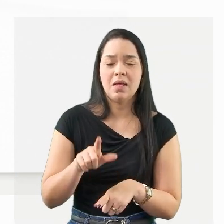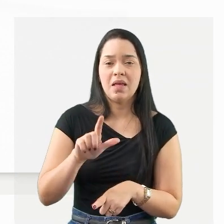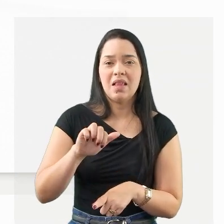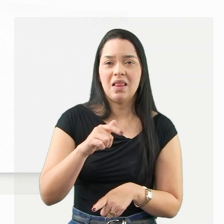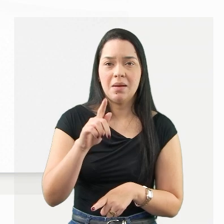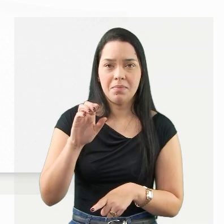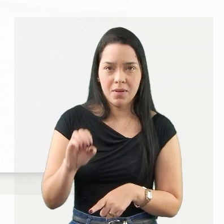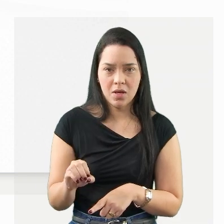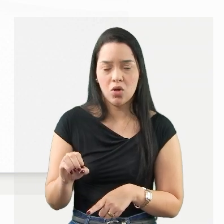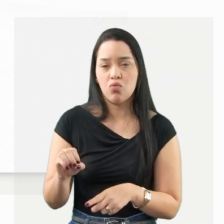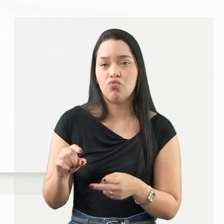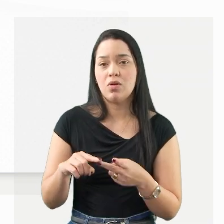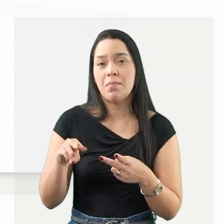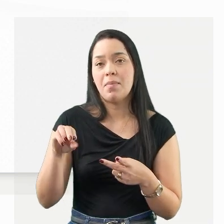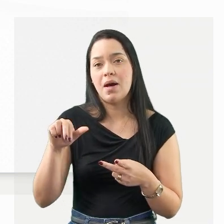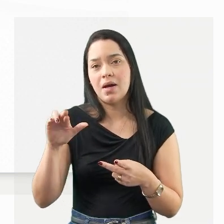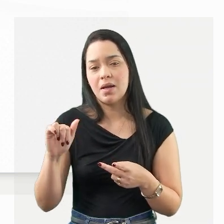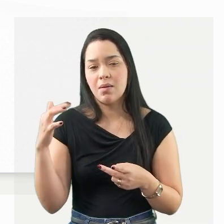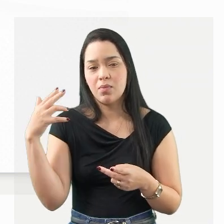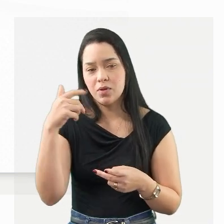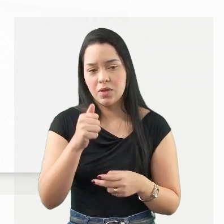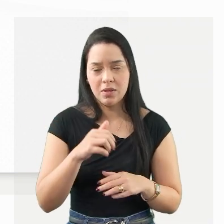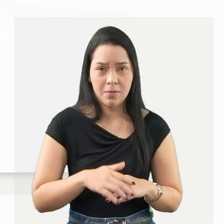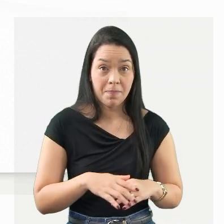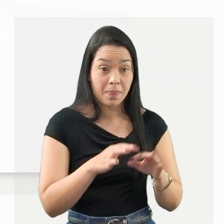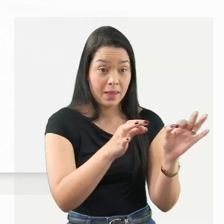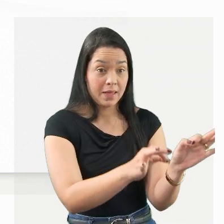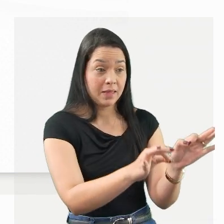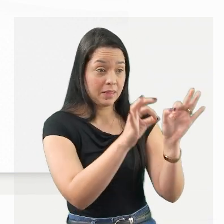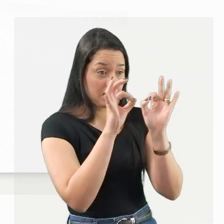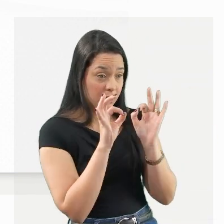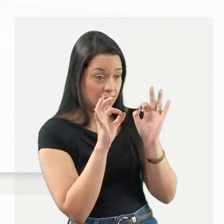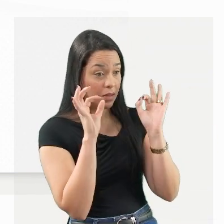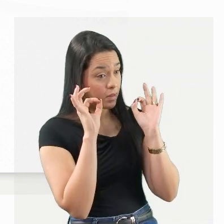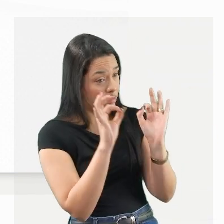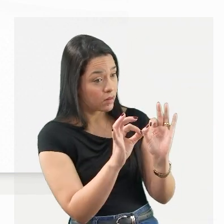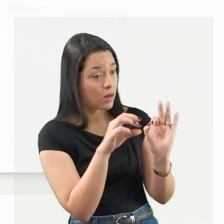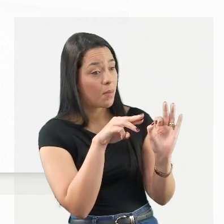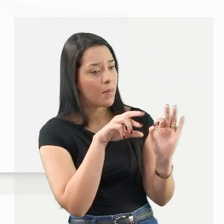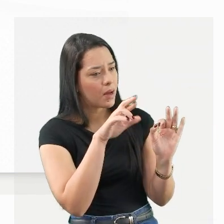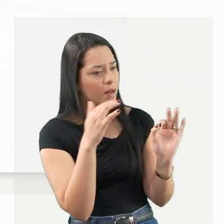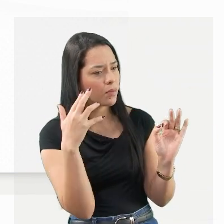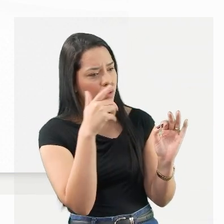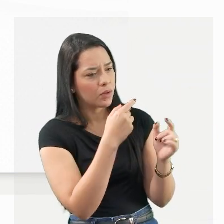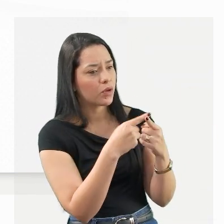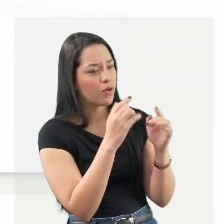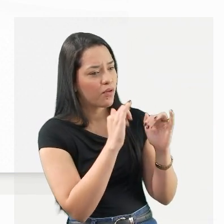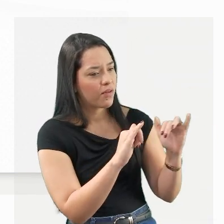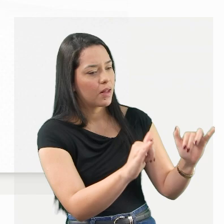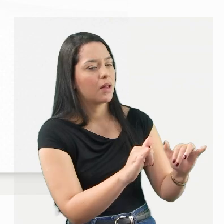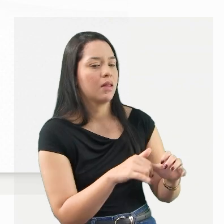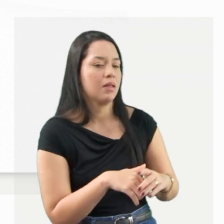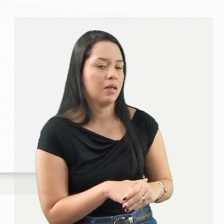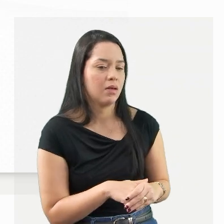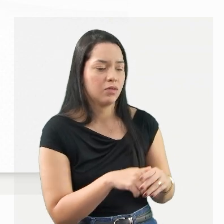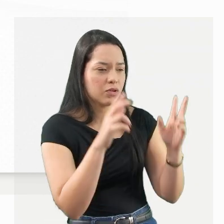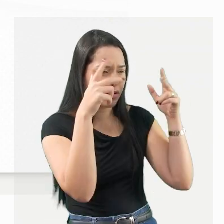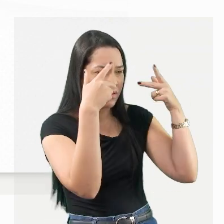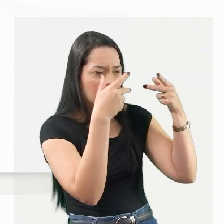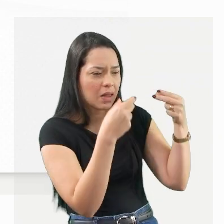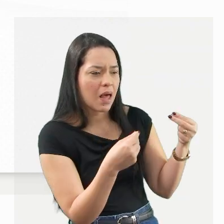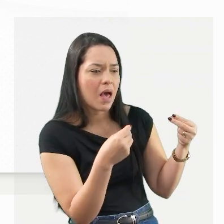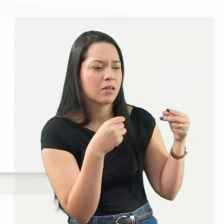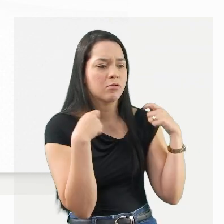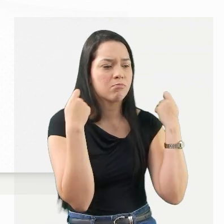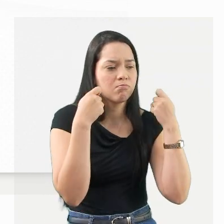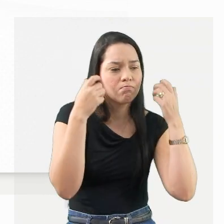Maria Bonita, e a gente tem o texto. Preste atenção, Maria Bonita, o que agora vou dizer. Teus laços,